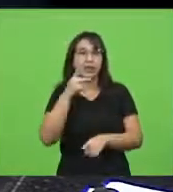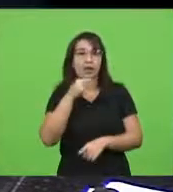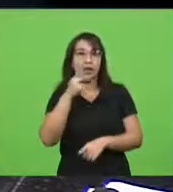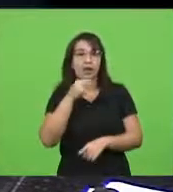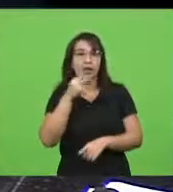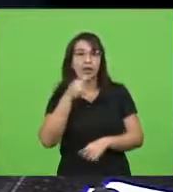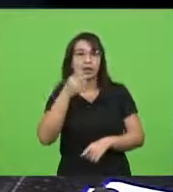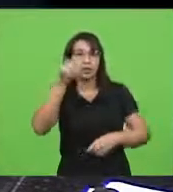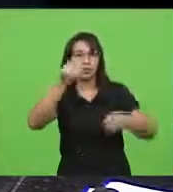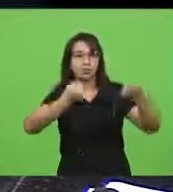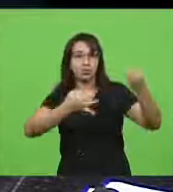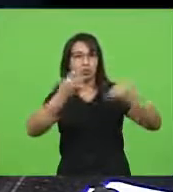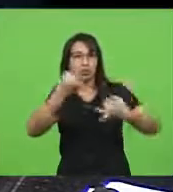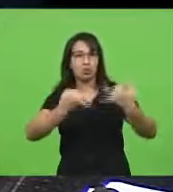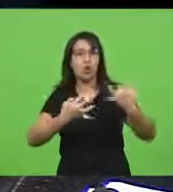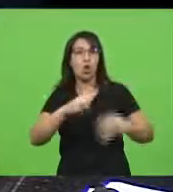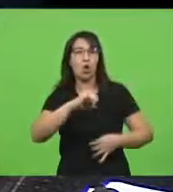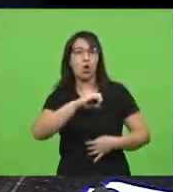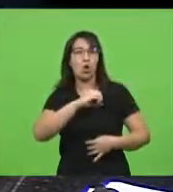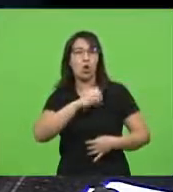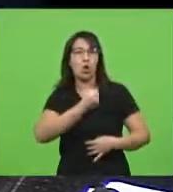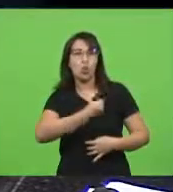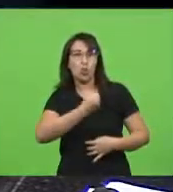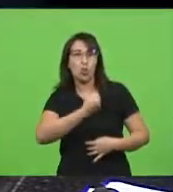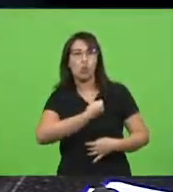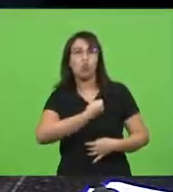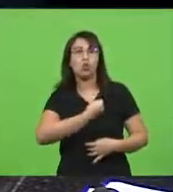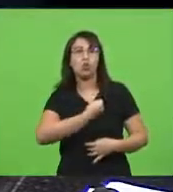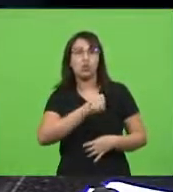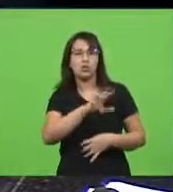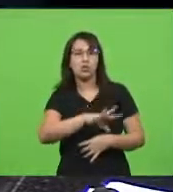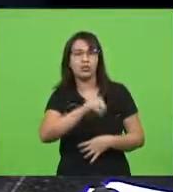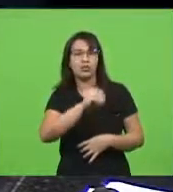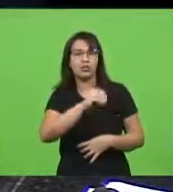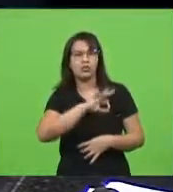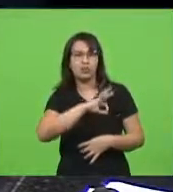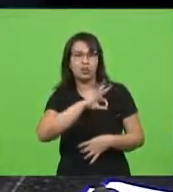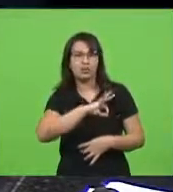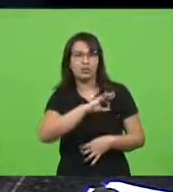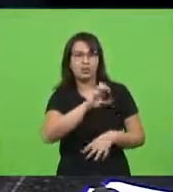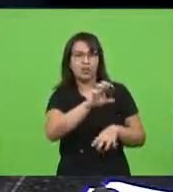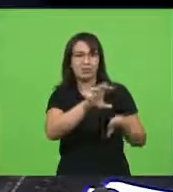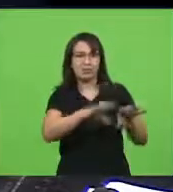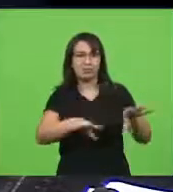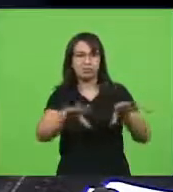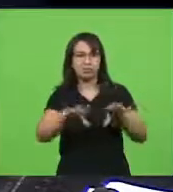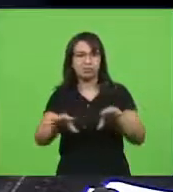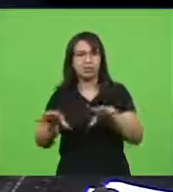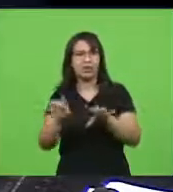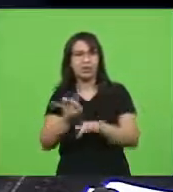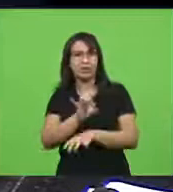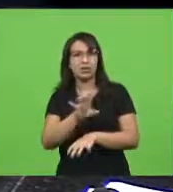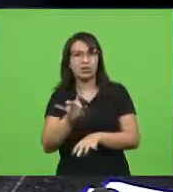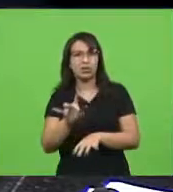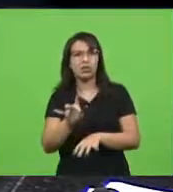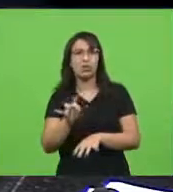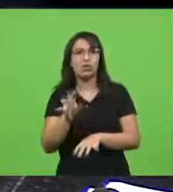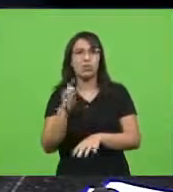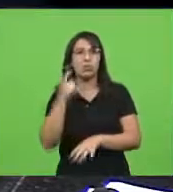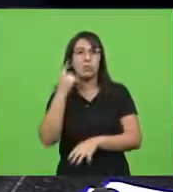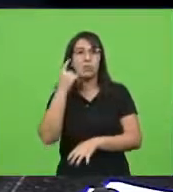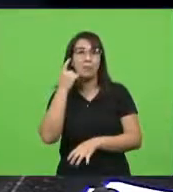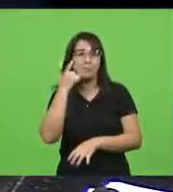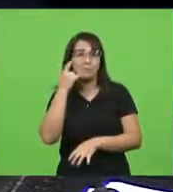relação ao número de policiais por região, eu fiz uma fala em relação ao Oeste, obviamente. Cada um pensa mais a sua